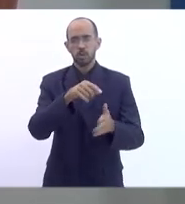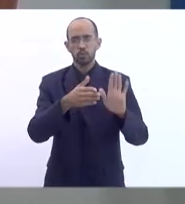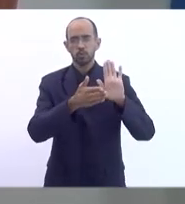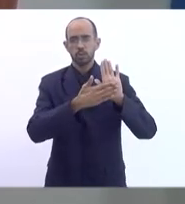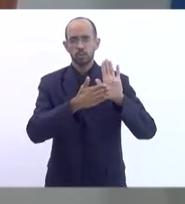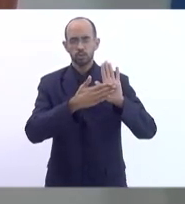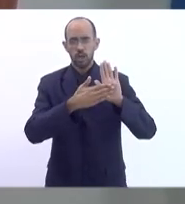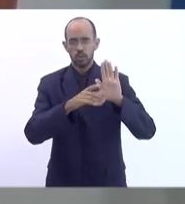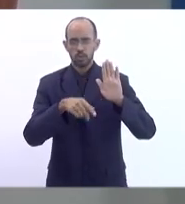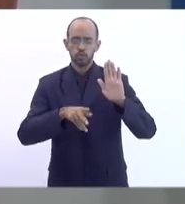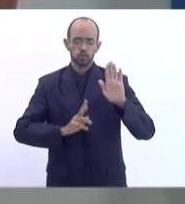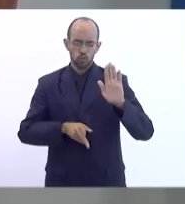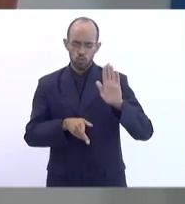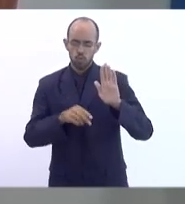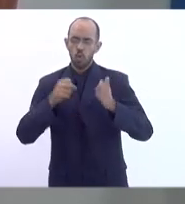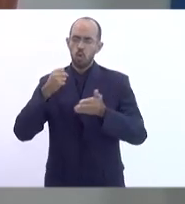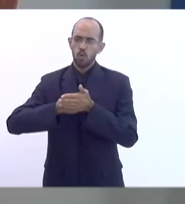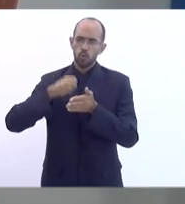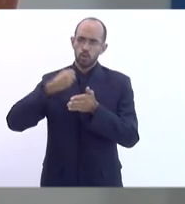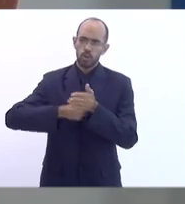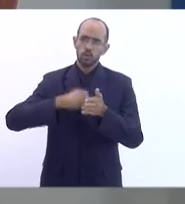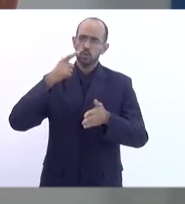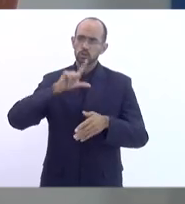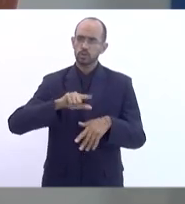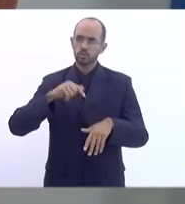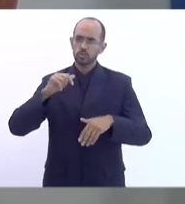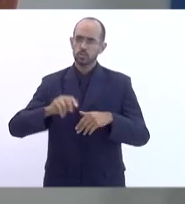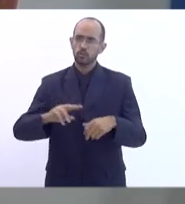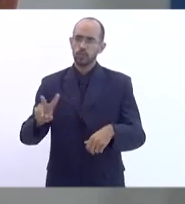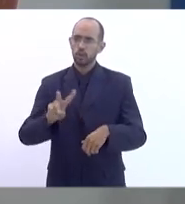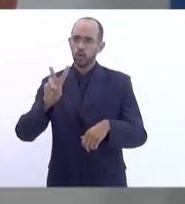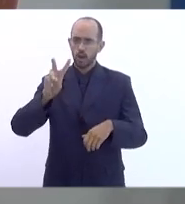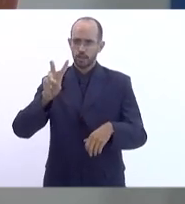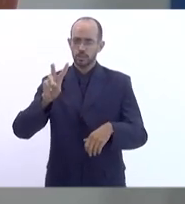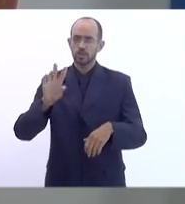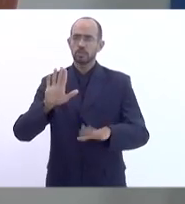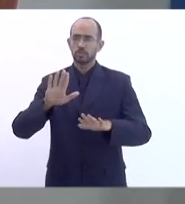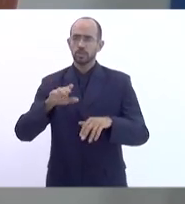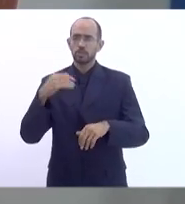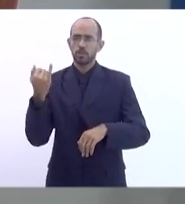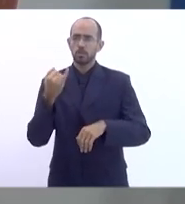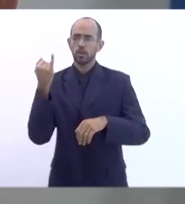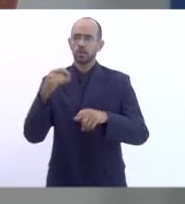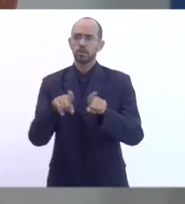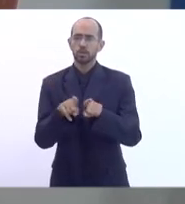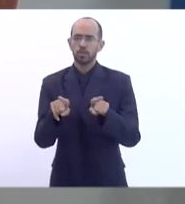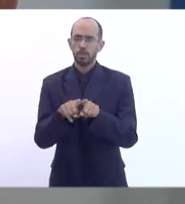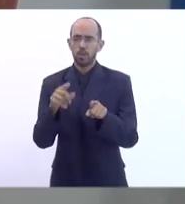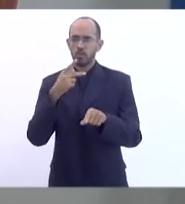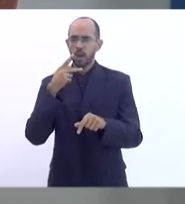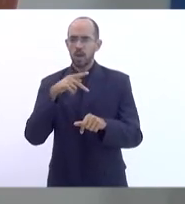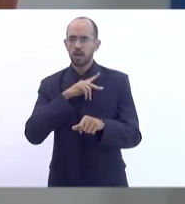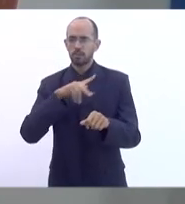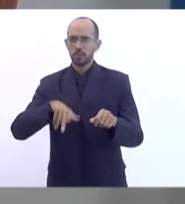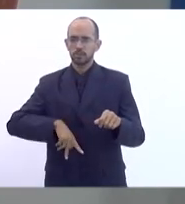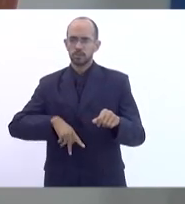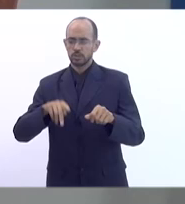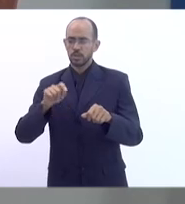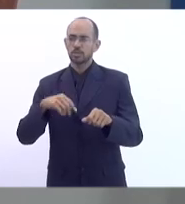de lutar conseguimos muitas vitórias é preciso que se diga que a importância da presidência